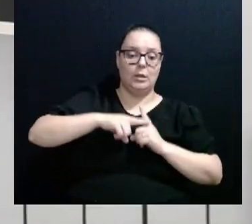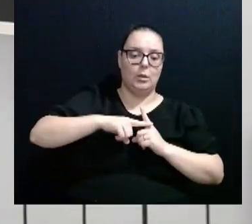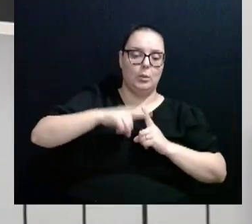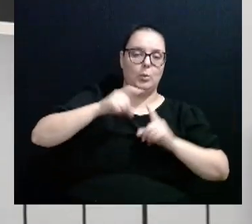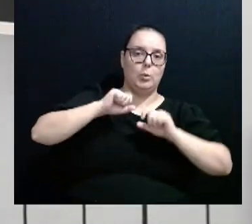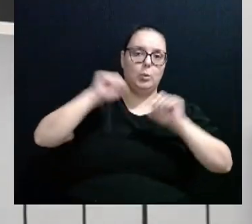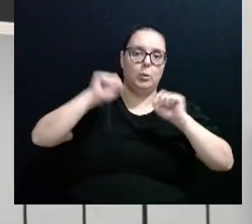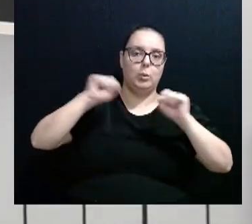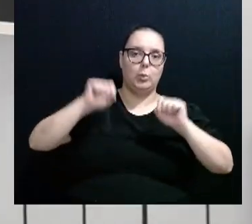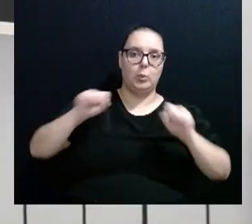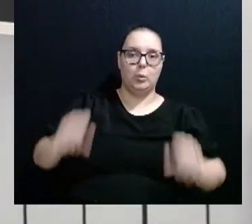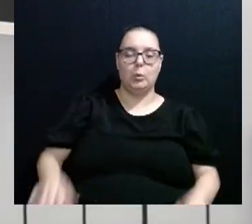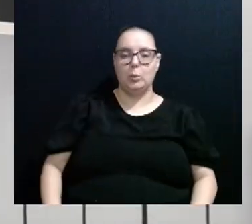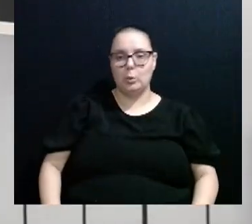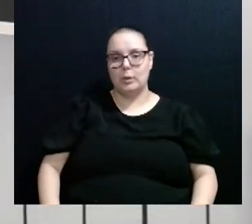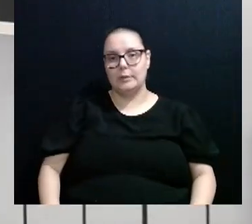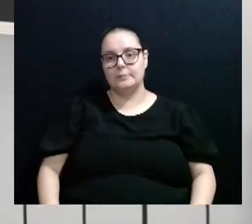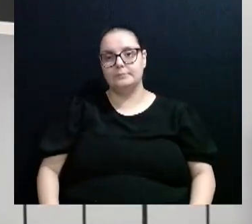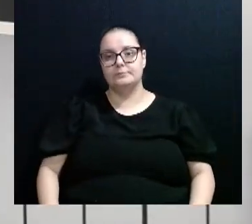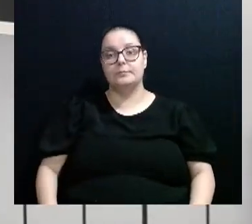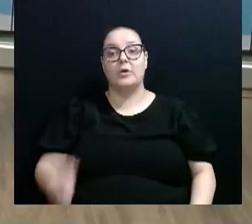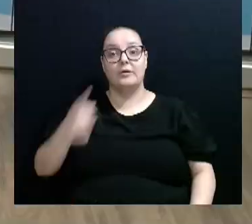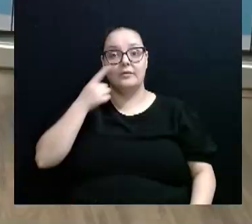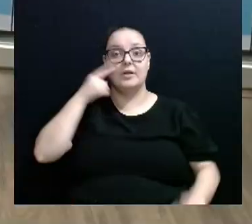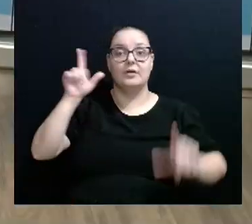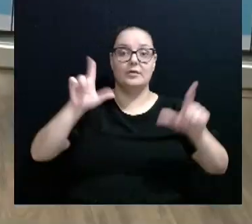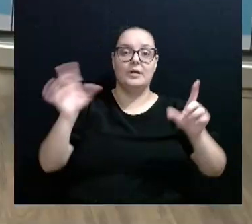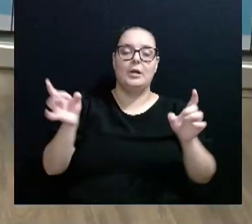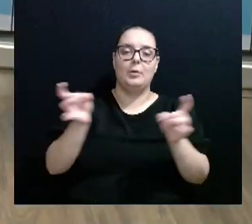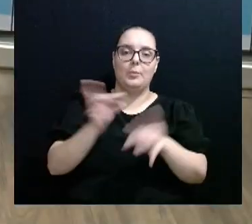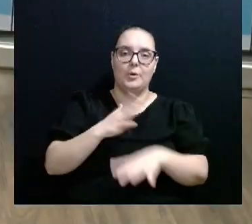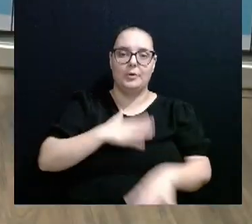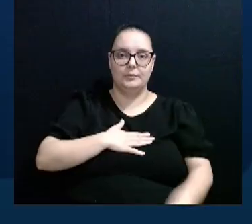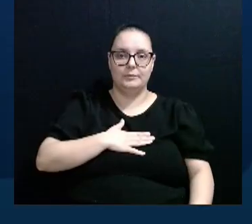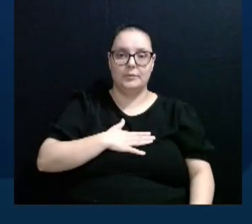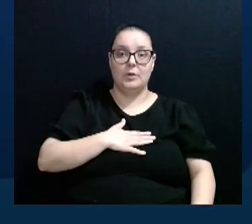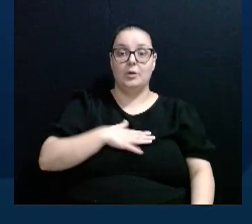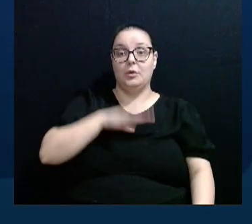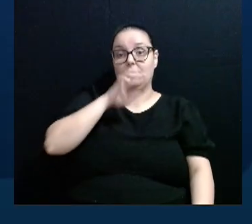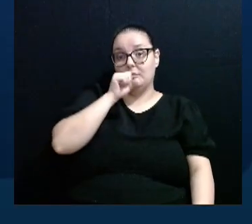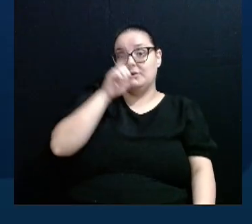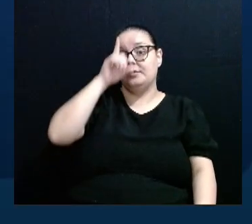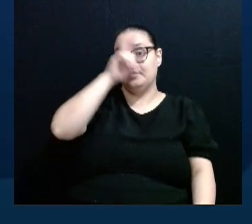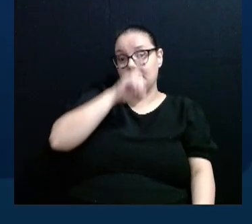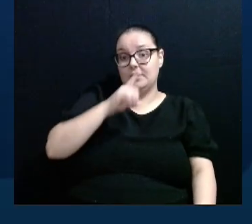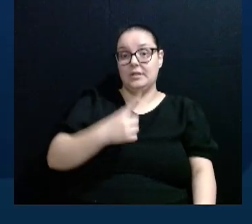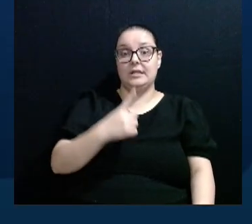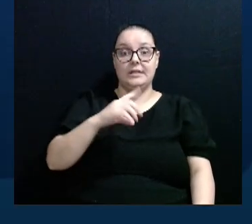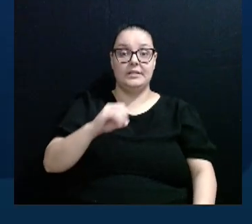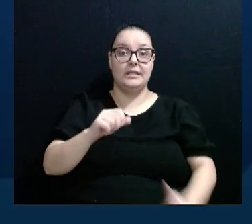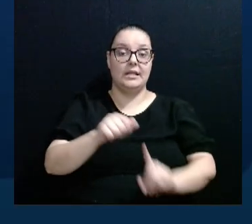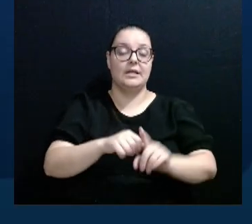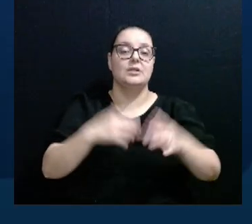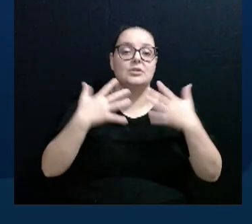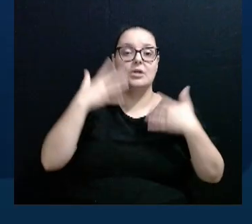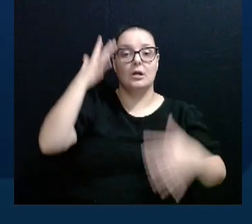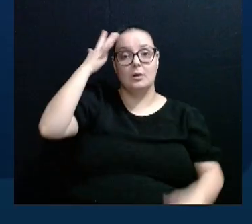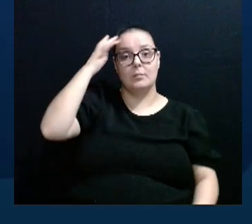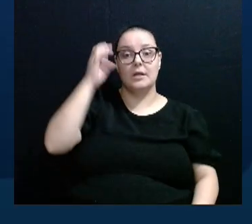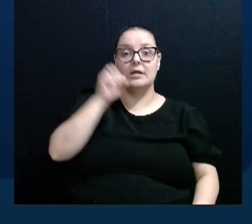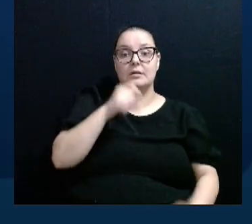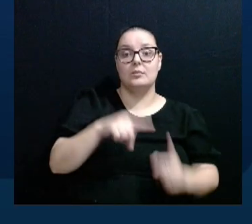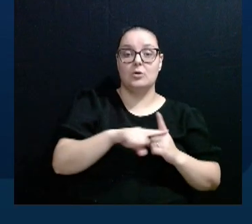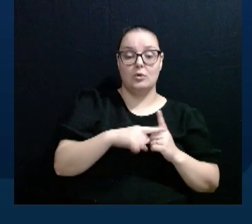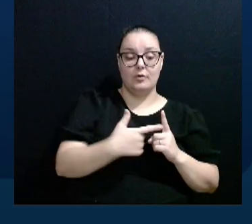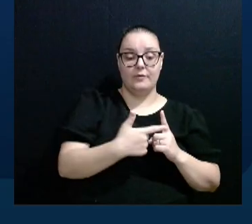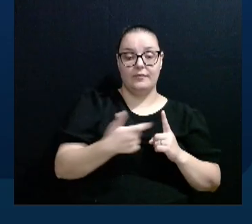altas temperaturas. Olha só, já estão aqui na minha tela. Para o fim de semana, então, 10 de janeiro, amanhã no sabadão, mínima de 21 e